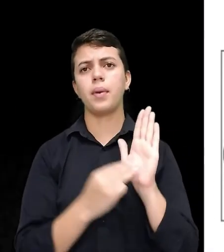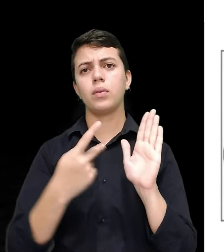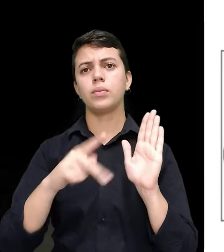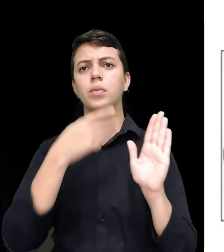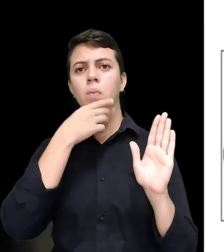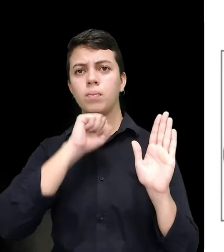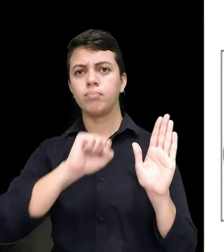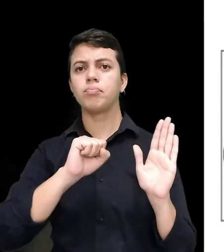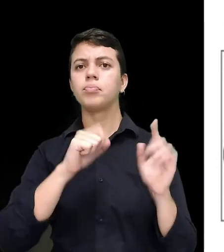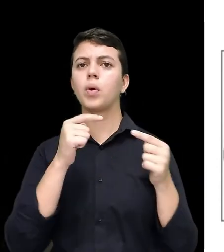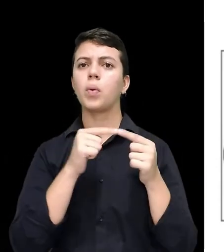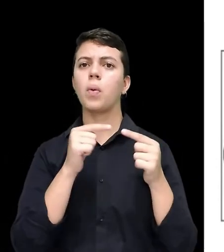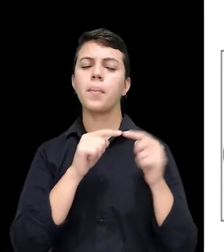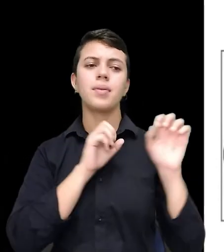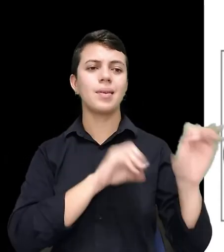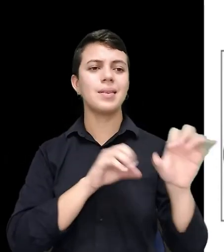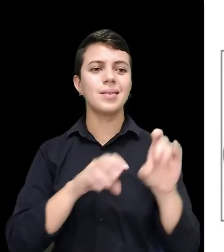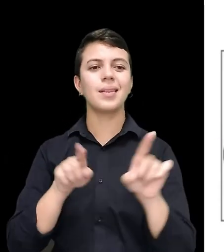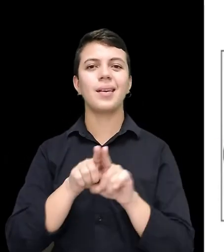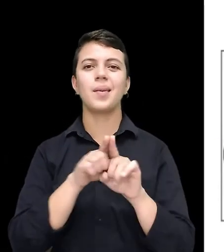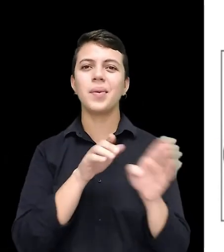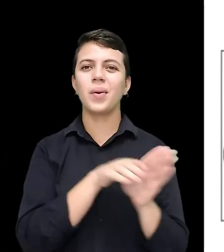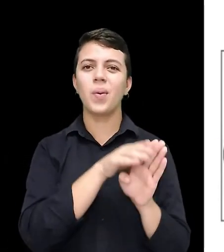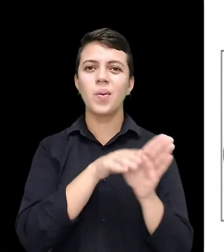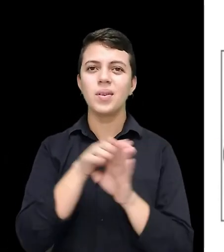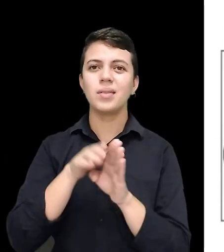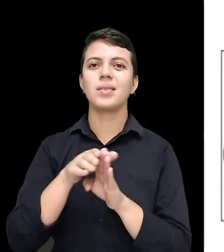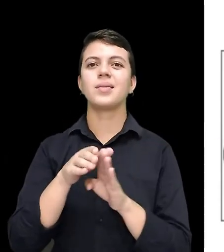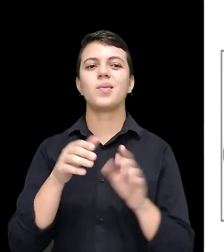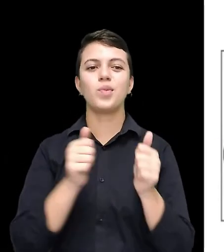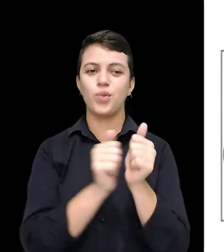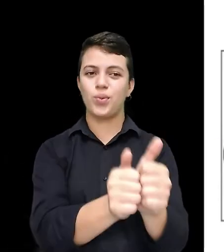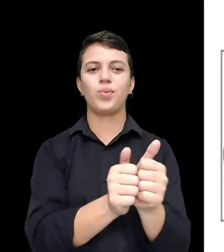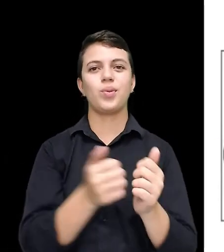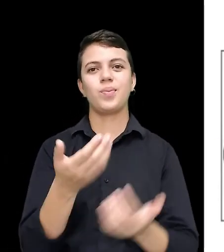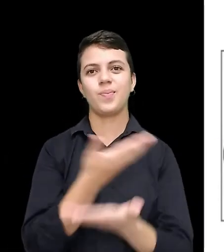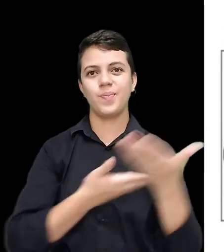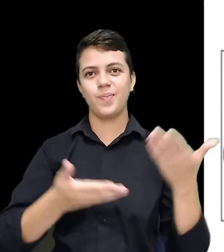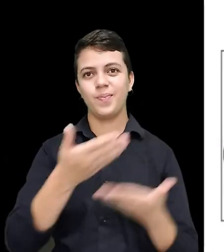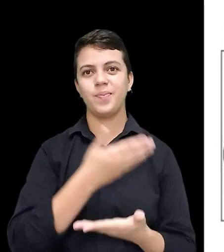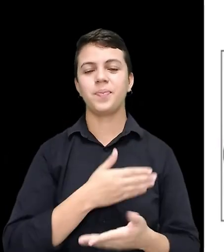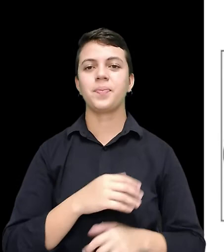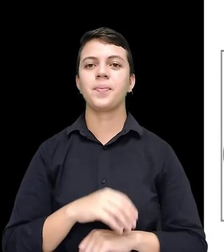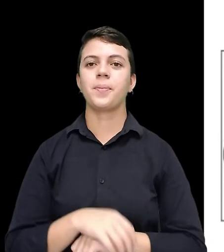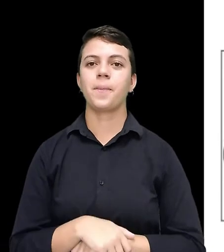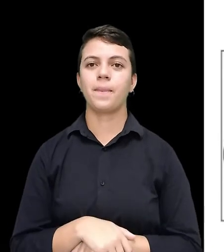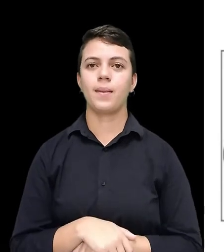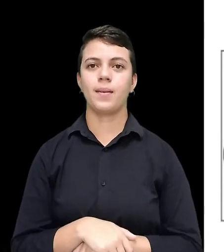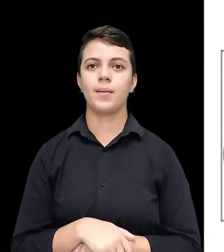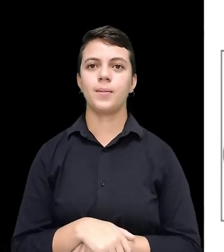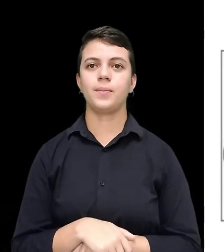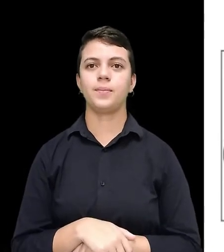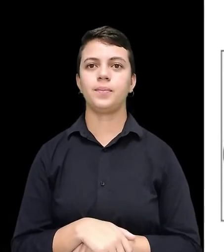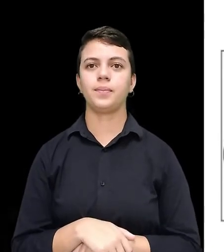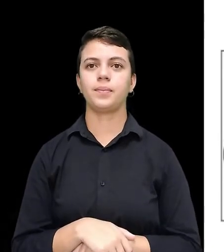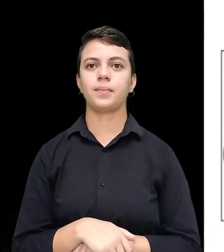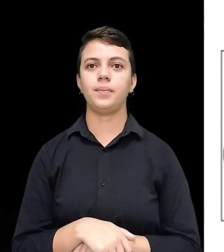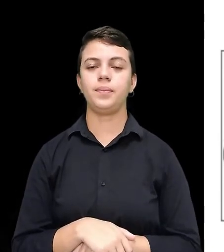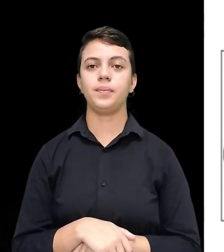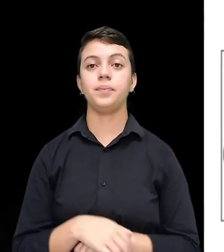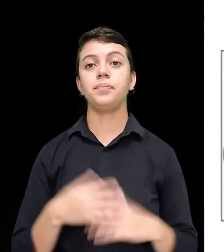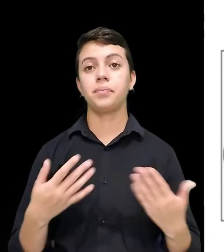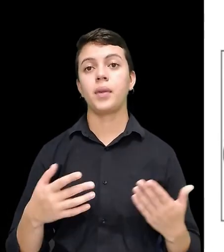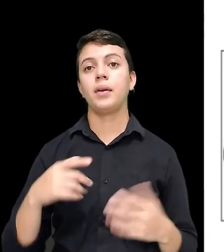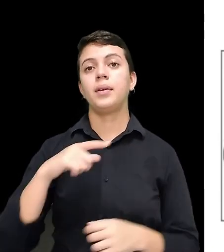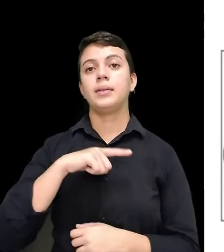de autonomia através da educação. Nesse viés aí, mesmo colocando uma marca